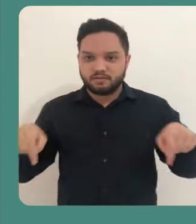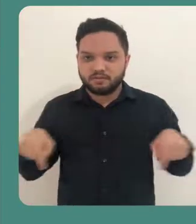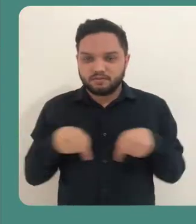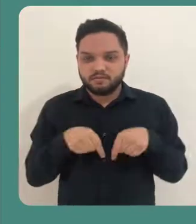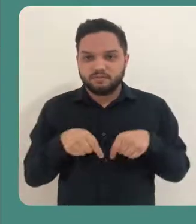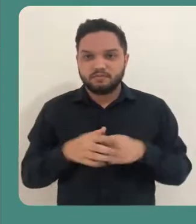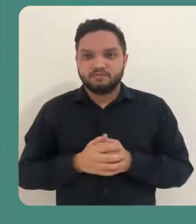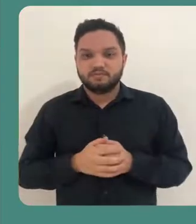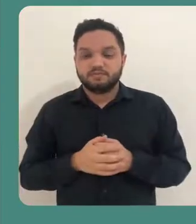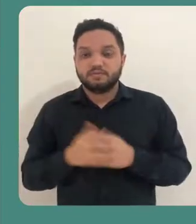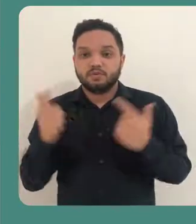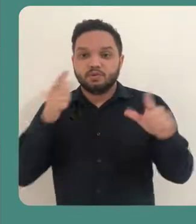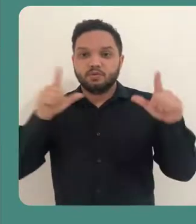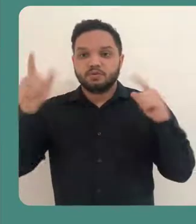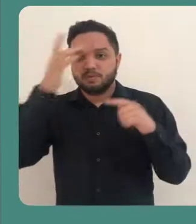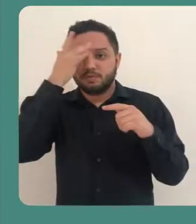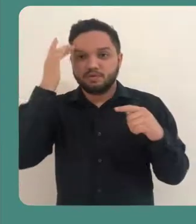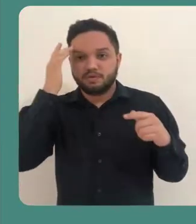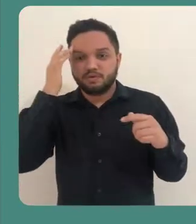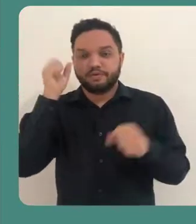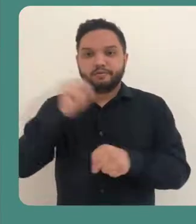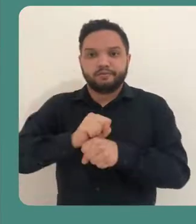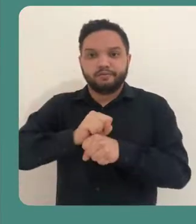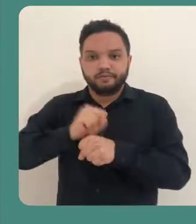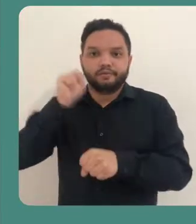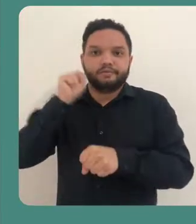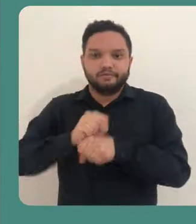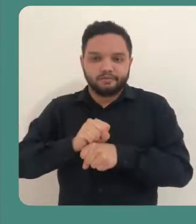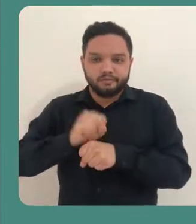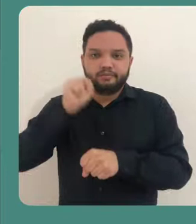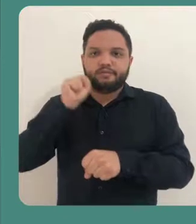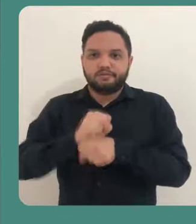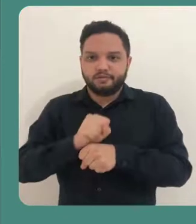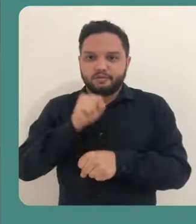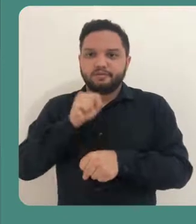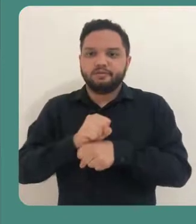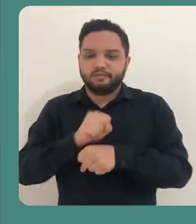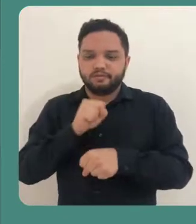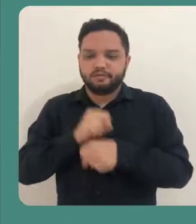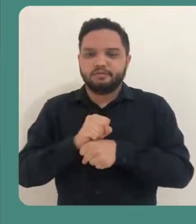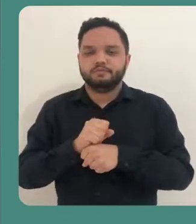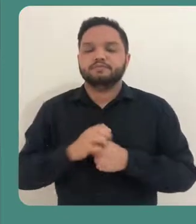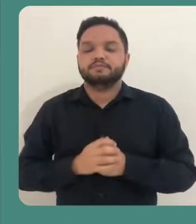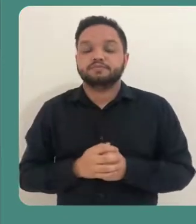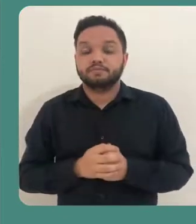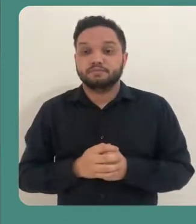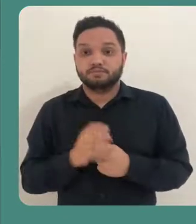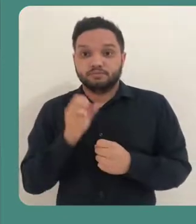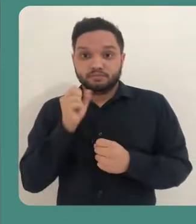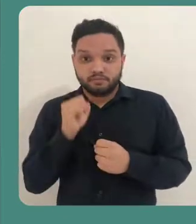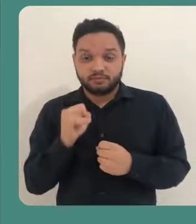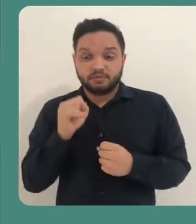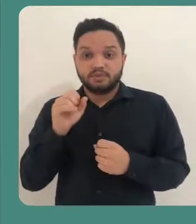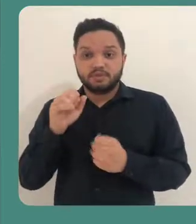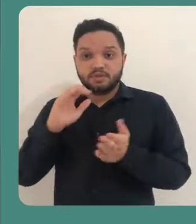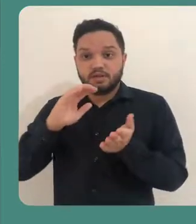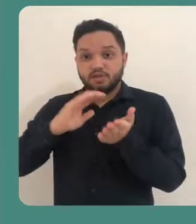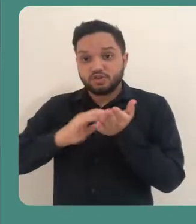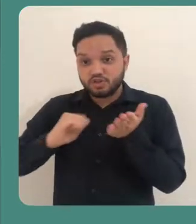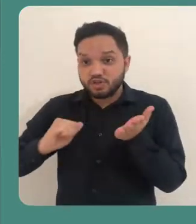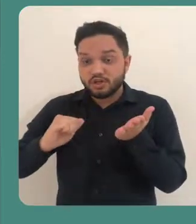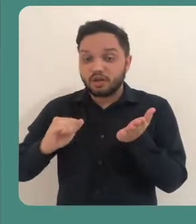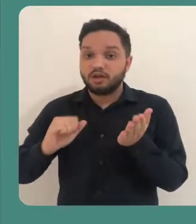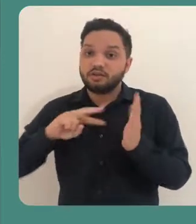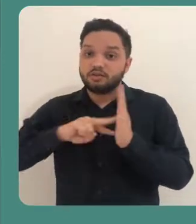permanecer esperando o ingresso desse moderador se você deixar desmarcado significa que todos os alunos professores